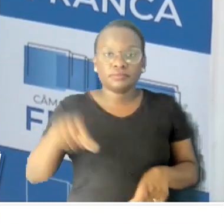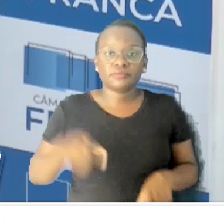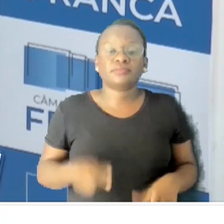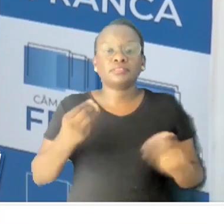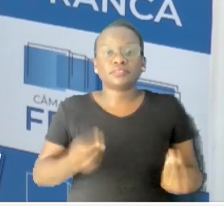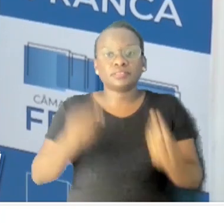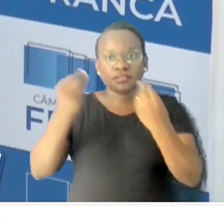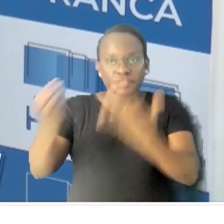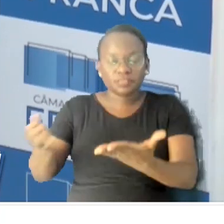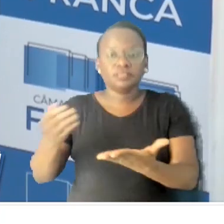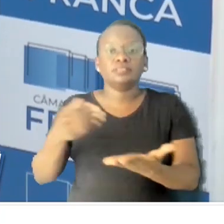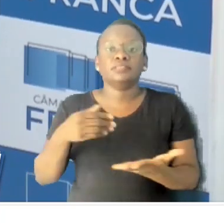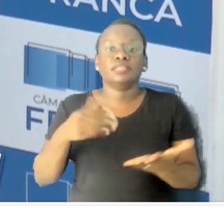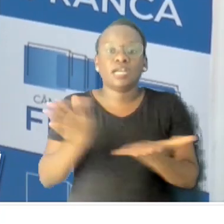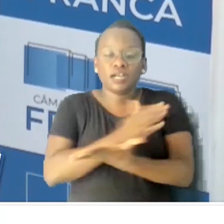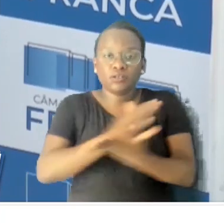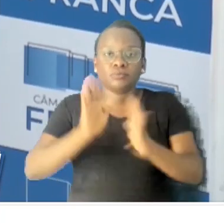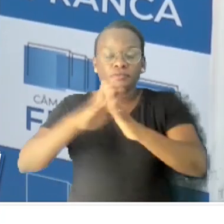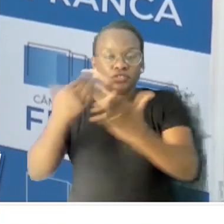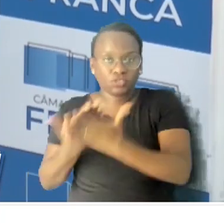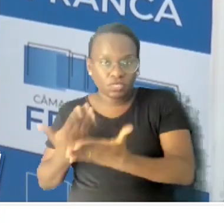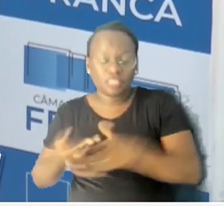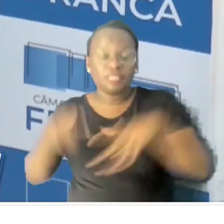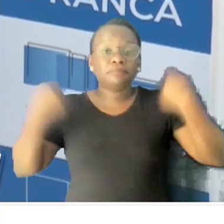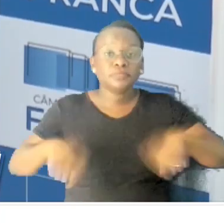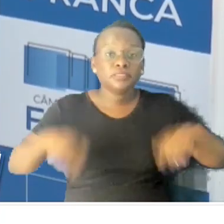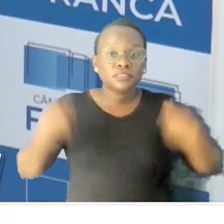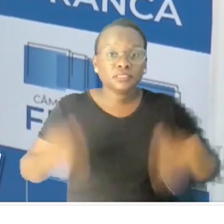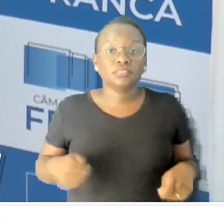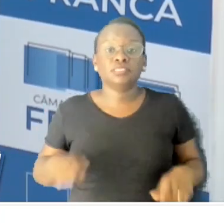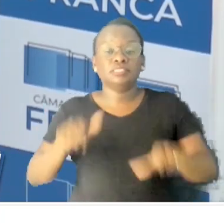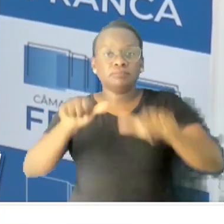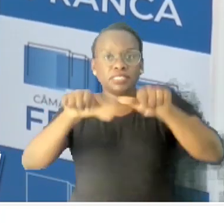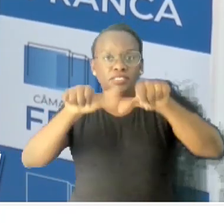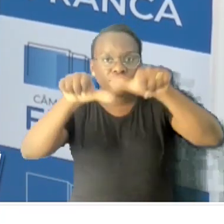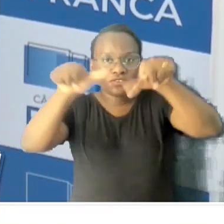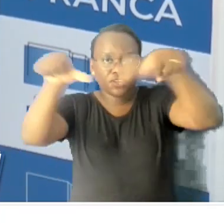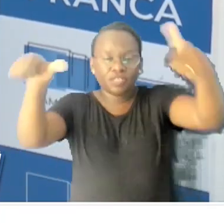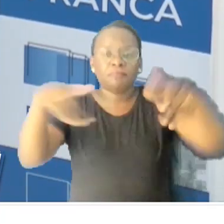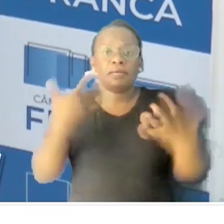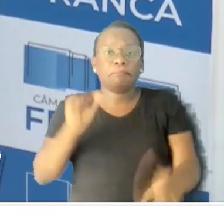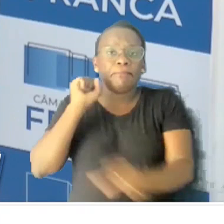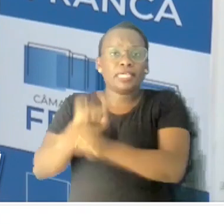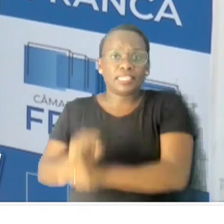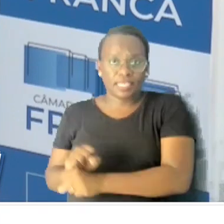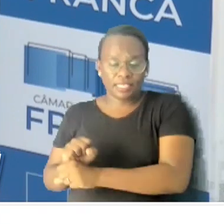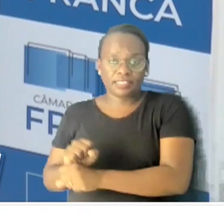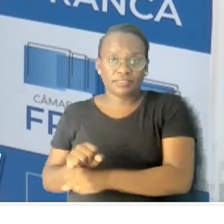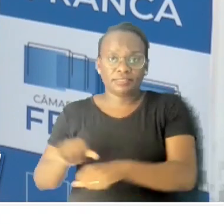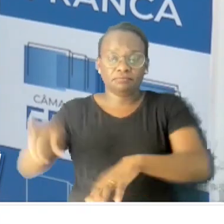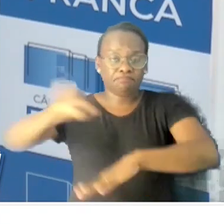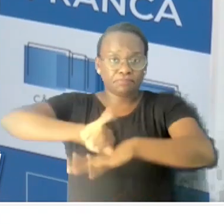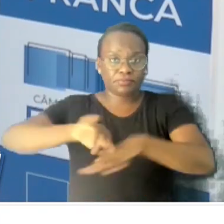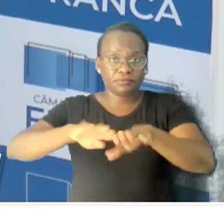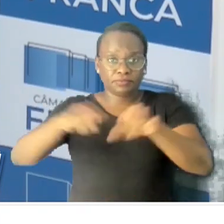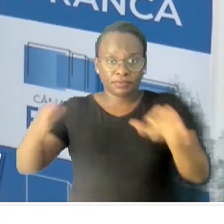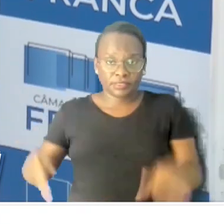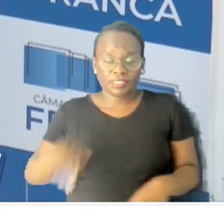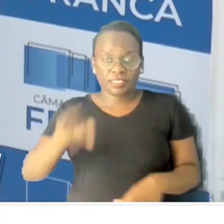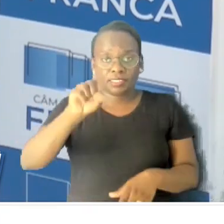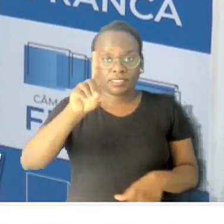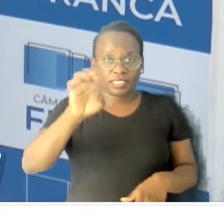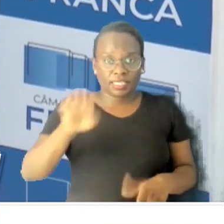de algumas escolas que precisam de reformas e está parado na mesa lá do FDE para assinar.